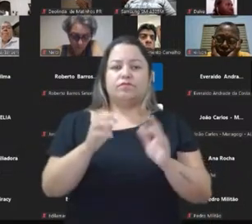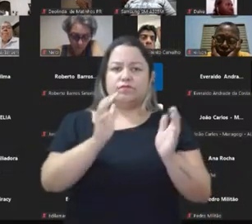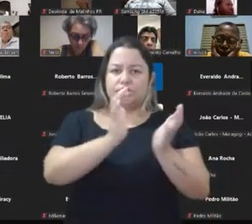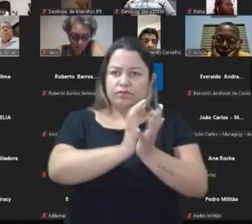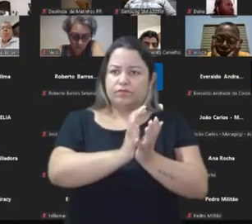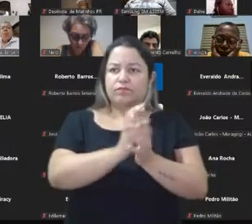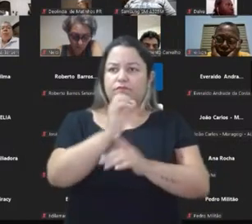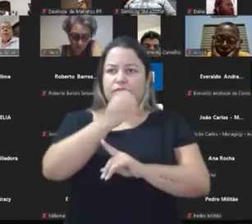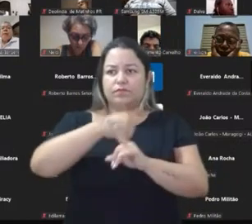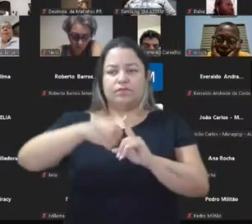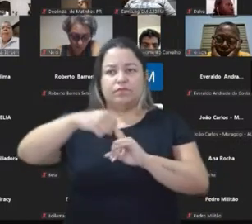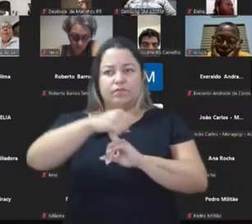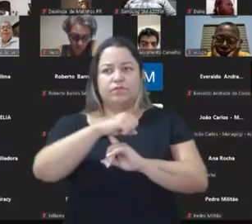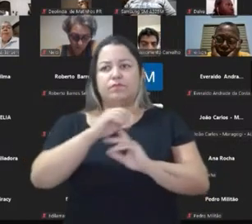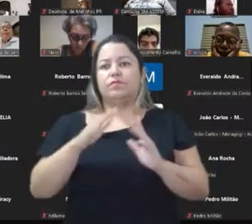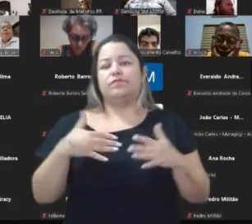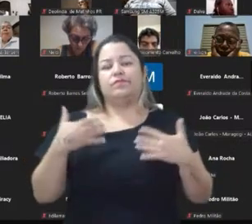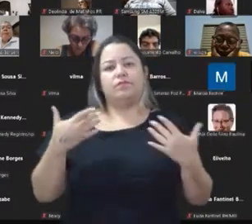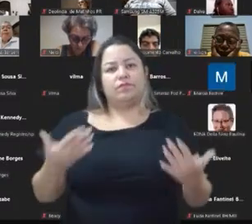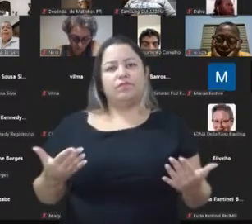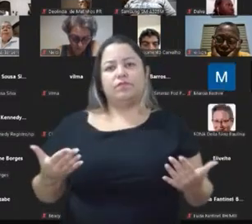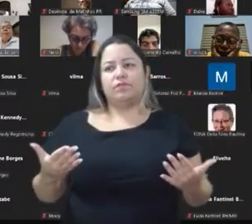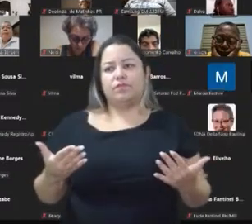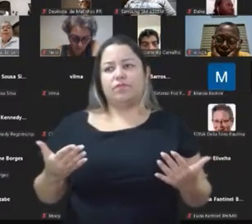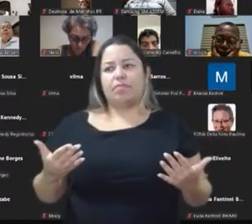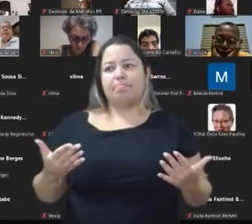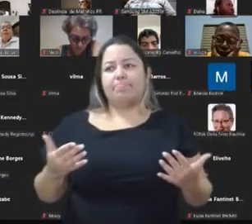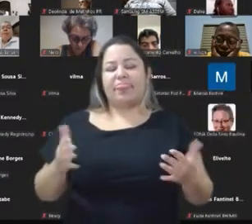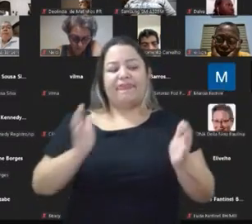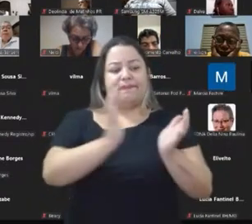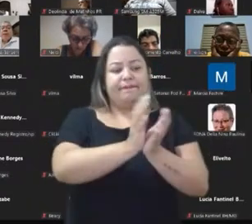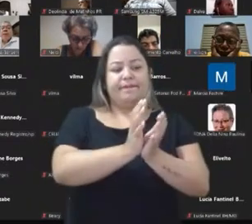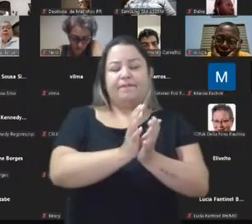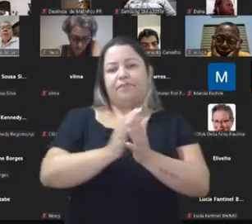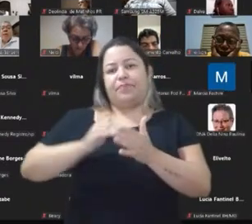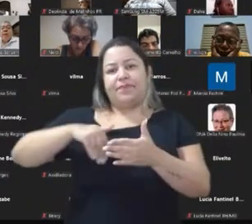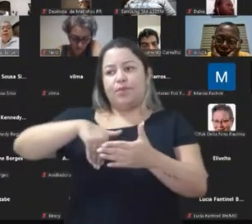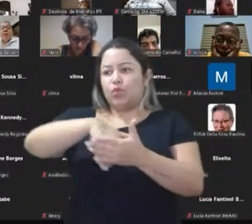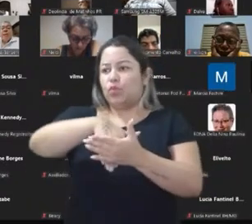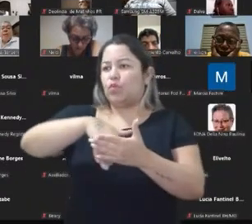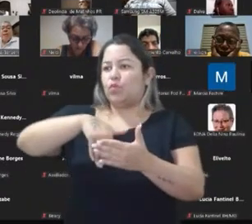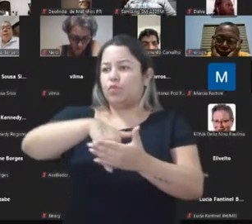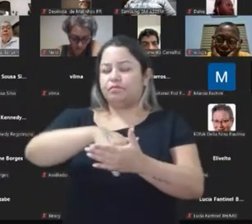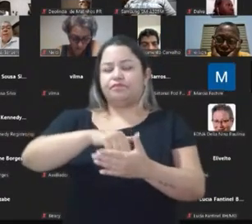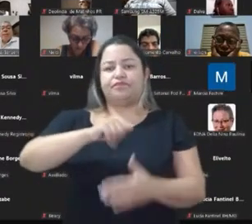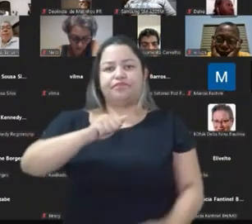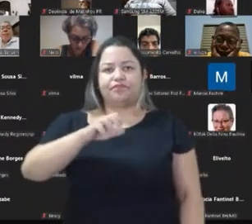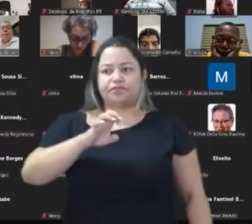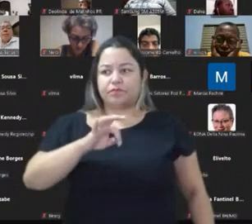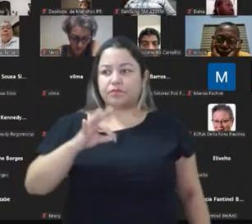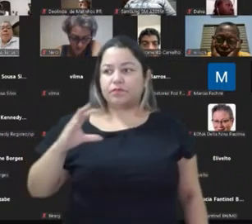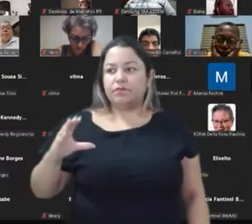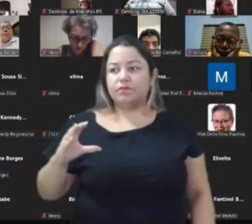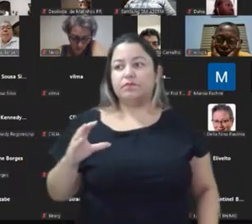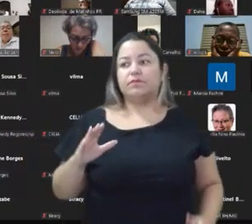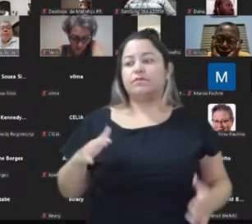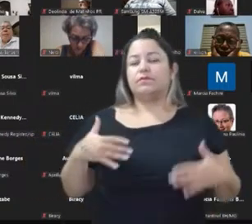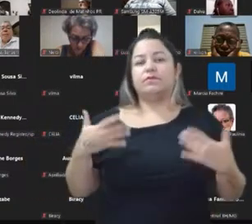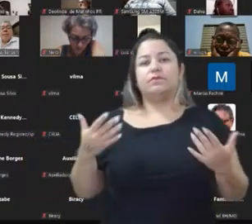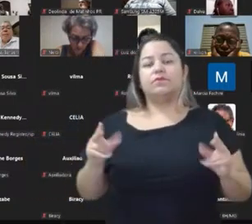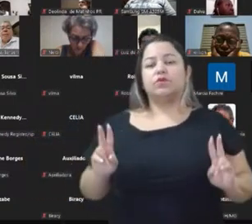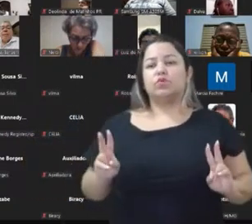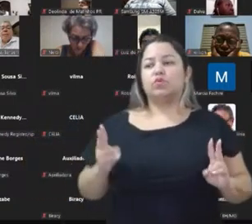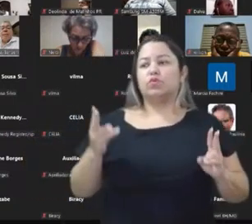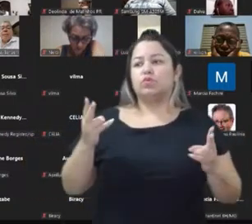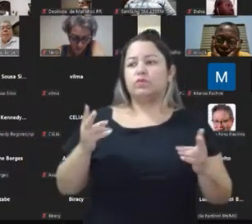né religião enfim eh time de futebol etc etc e a partir daí de que valores e de que conteúdos